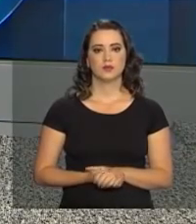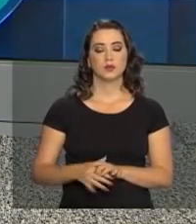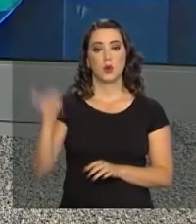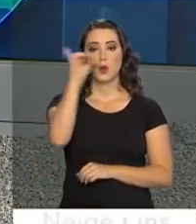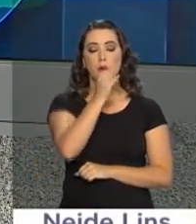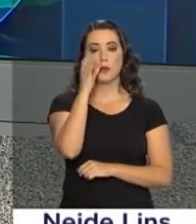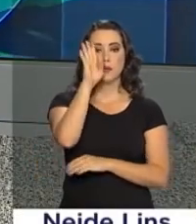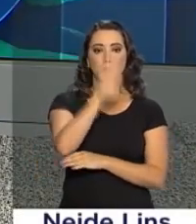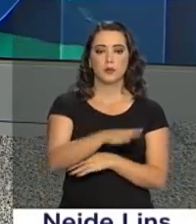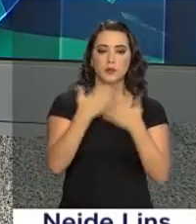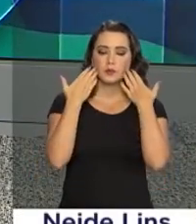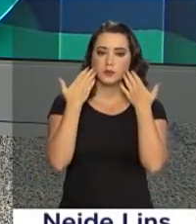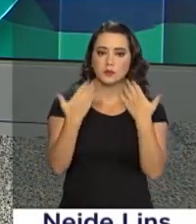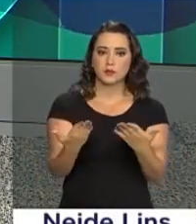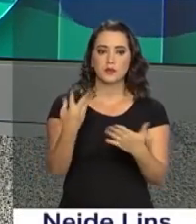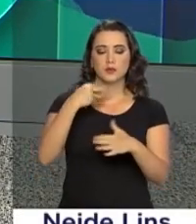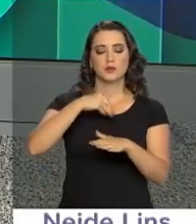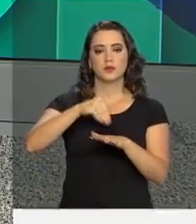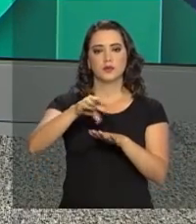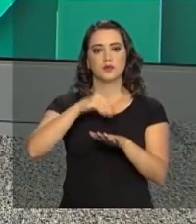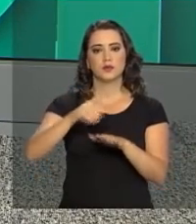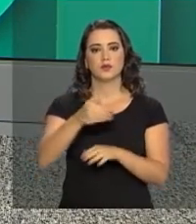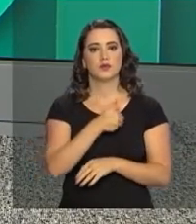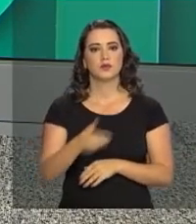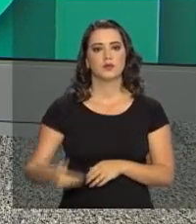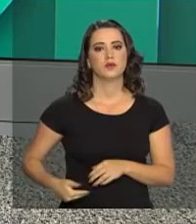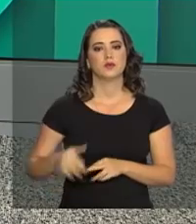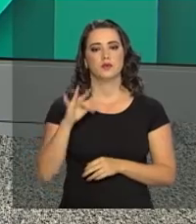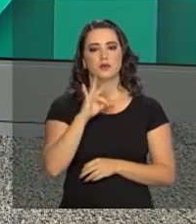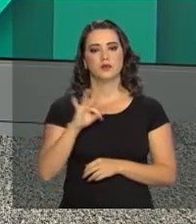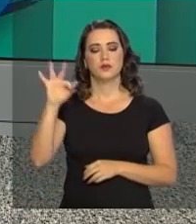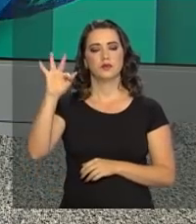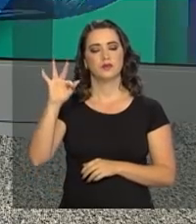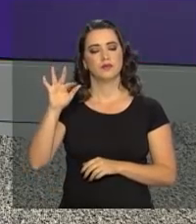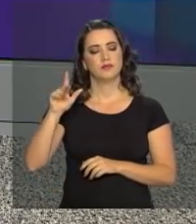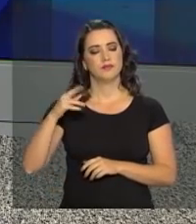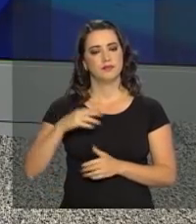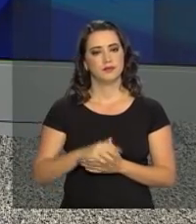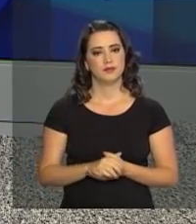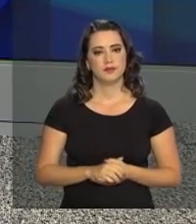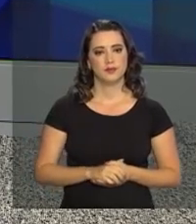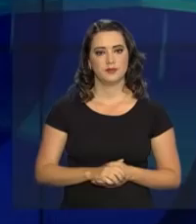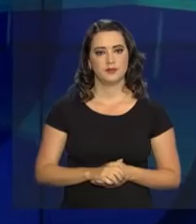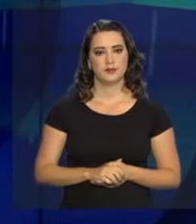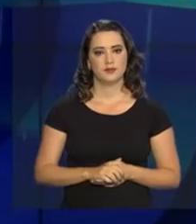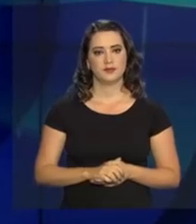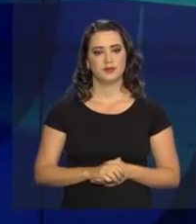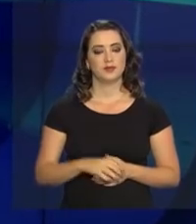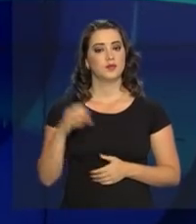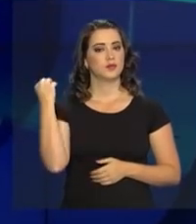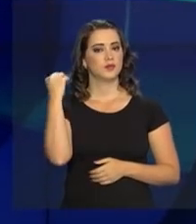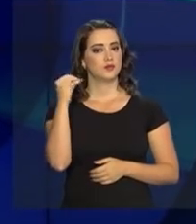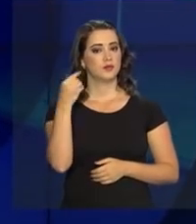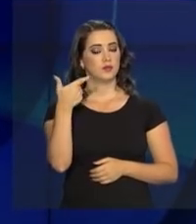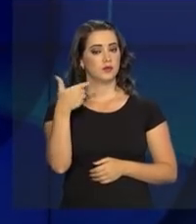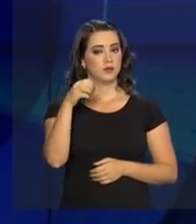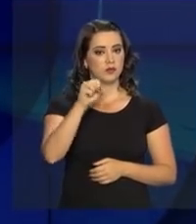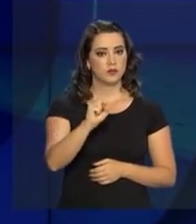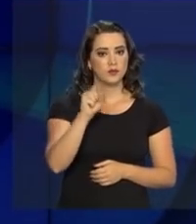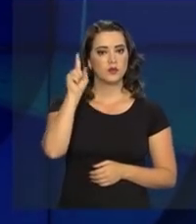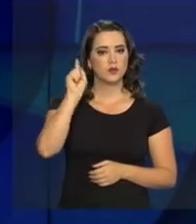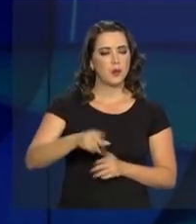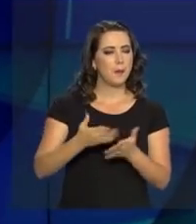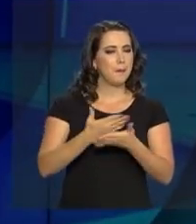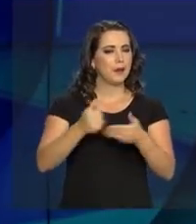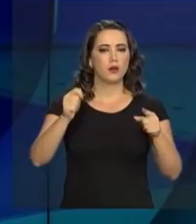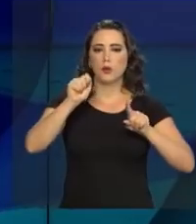Olá, boa tarde. No ar as notícias do governo federal aqui no Repórter NBR. Outubro de